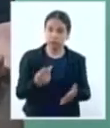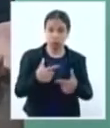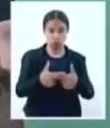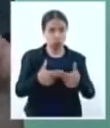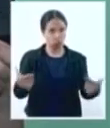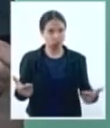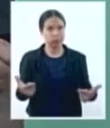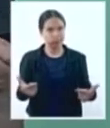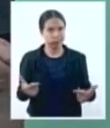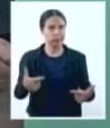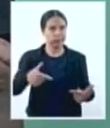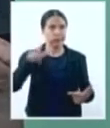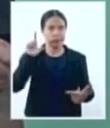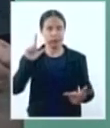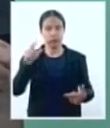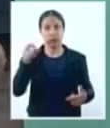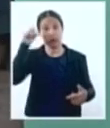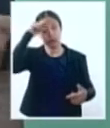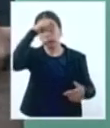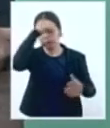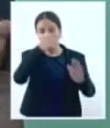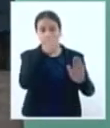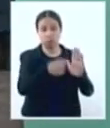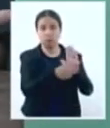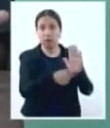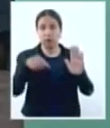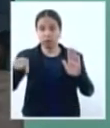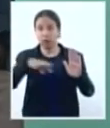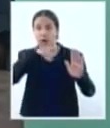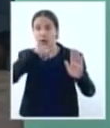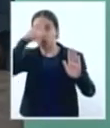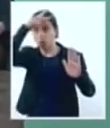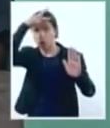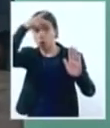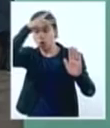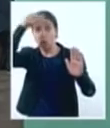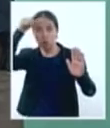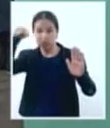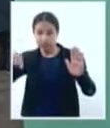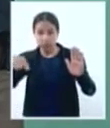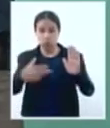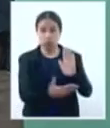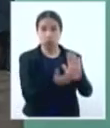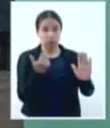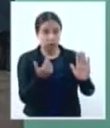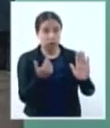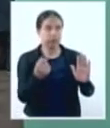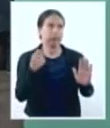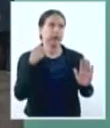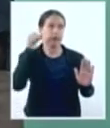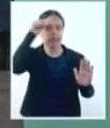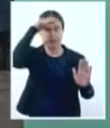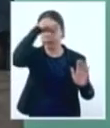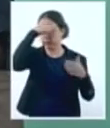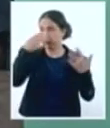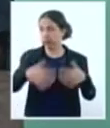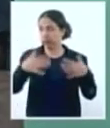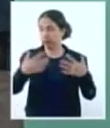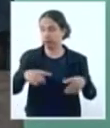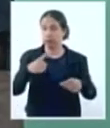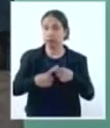que é muito difícil derrubar um veto prefeito, né? Por conta dele de ter uma base aqui muito sólida, muito... que o apoia de forma